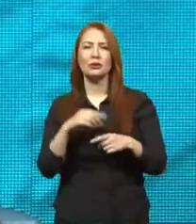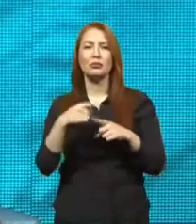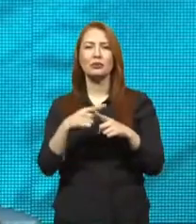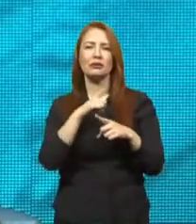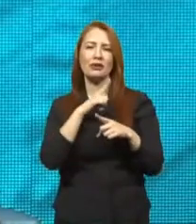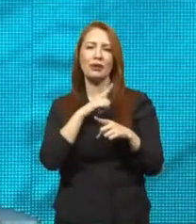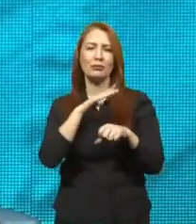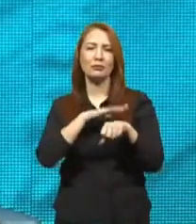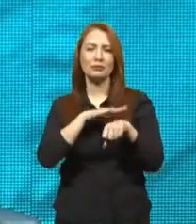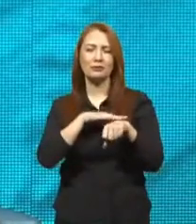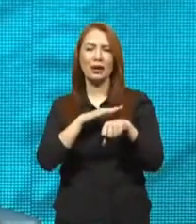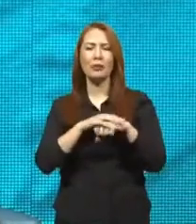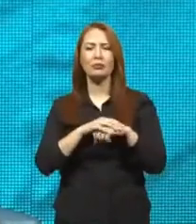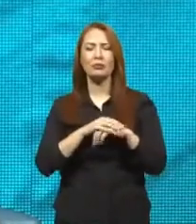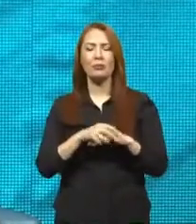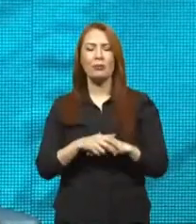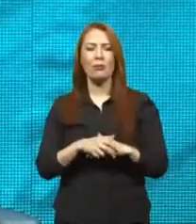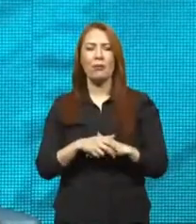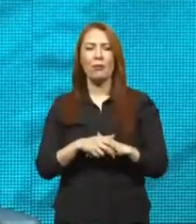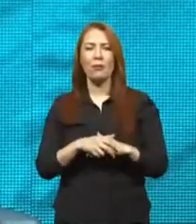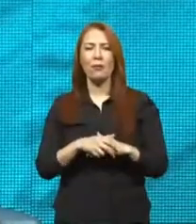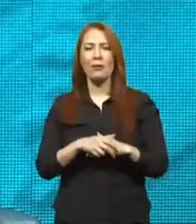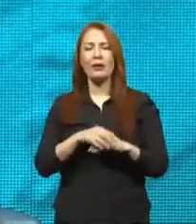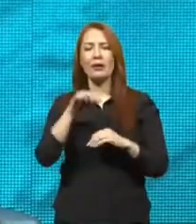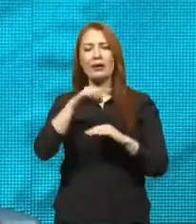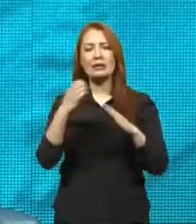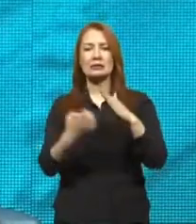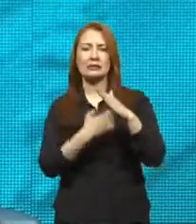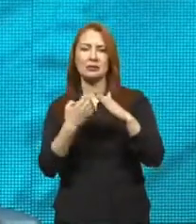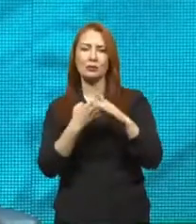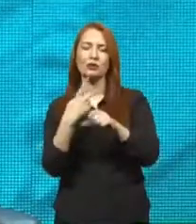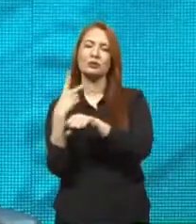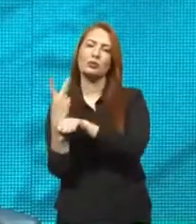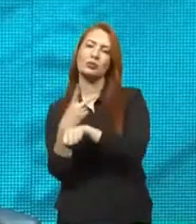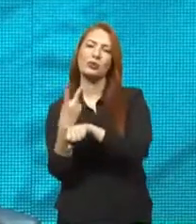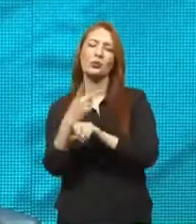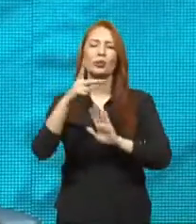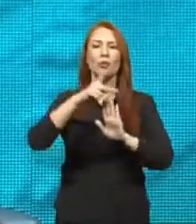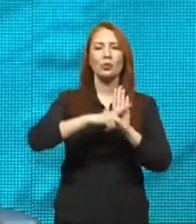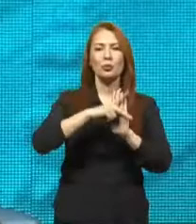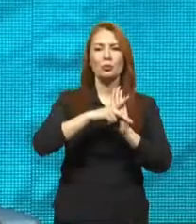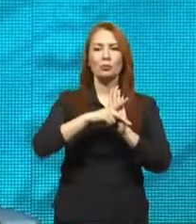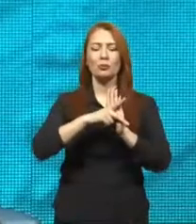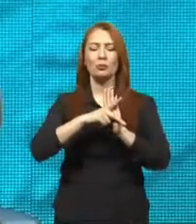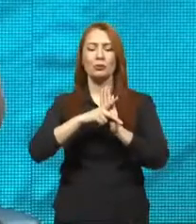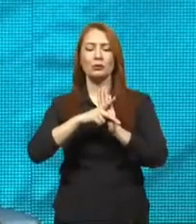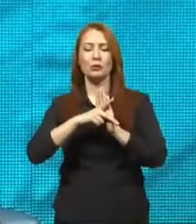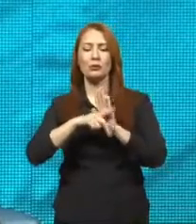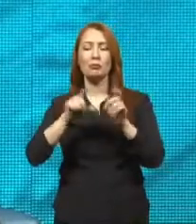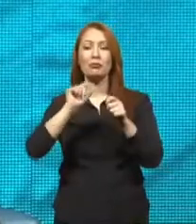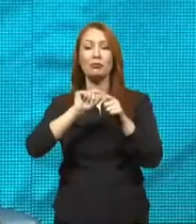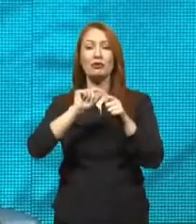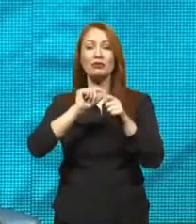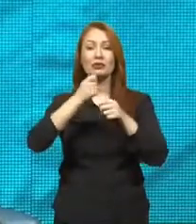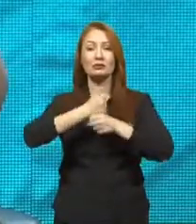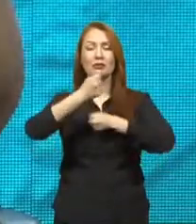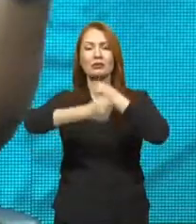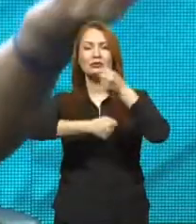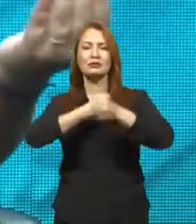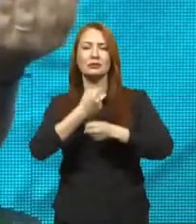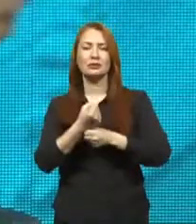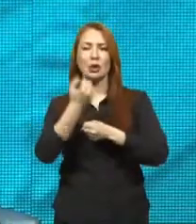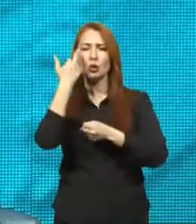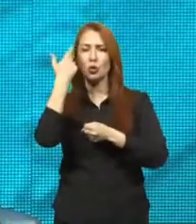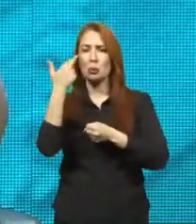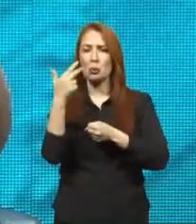né, que esses editais ou que essas empresas estão buscando esses projetos para os anos seguintes, né? Assim, é normalmente no final do ano ou o ano